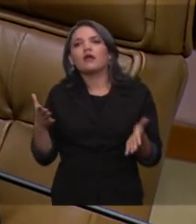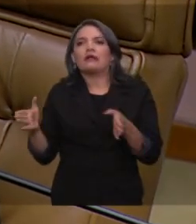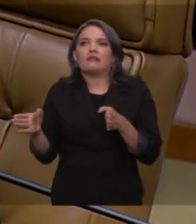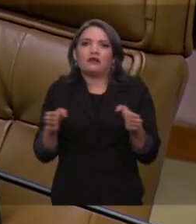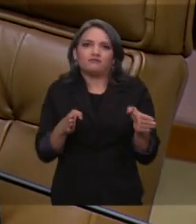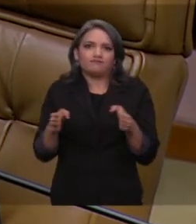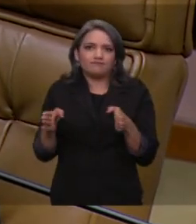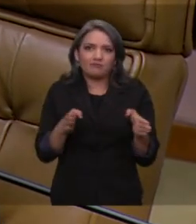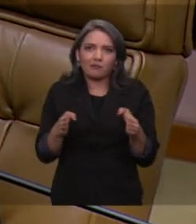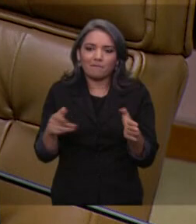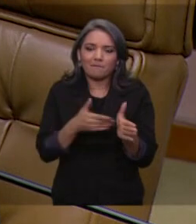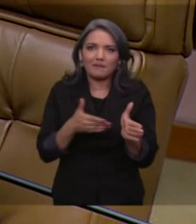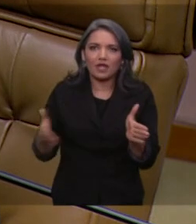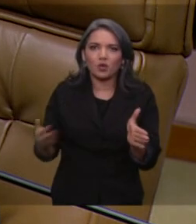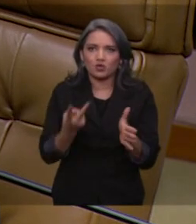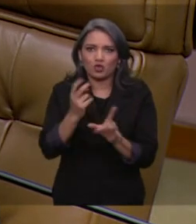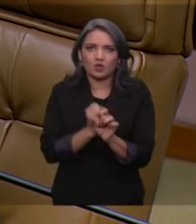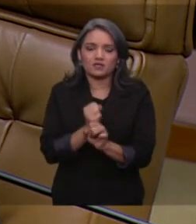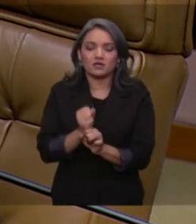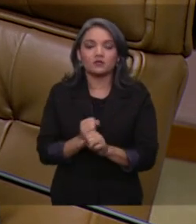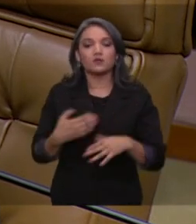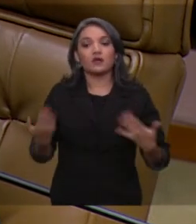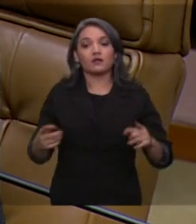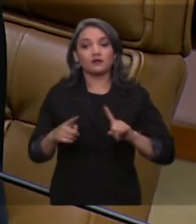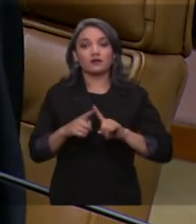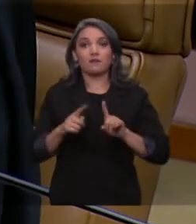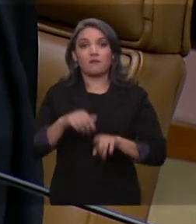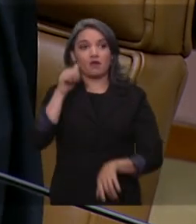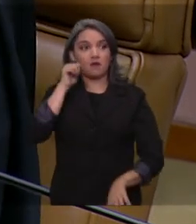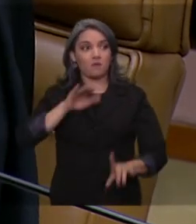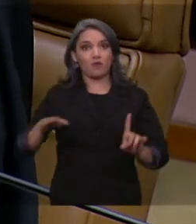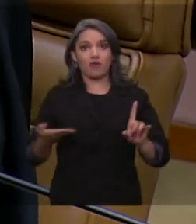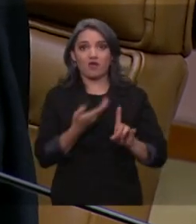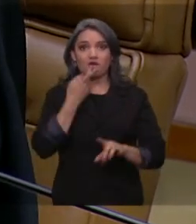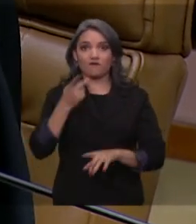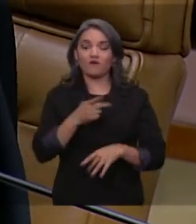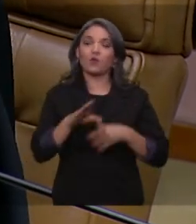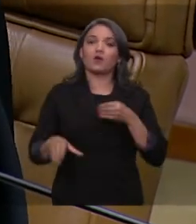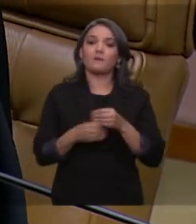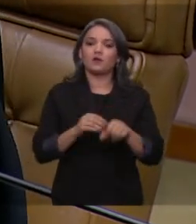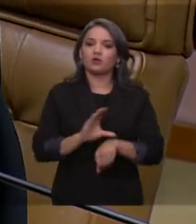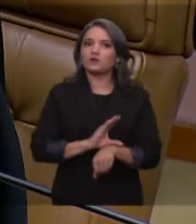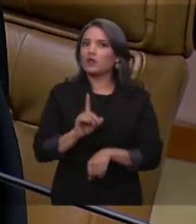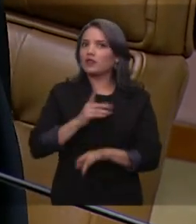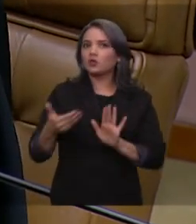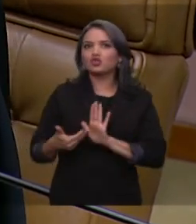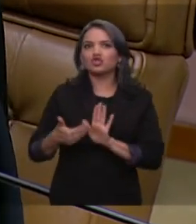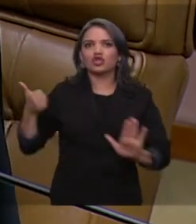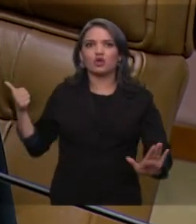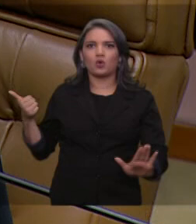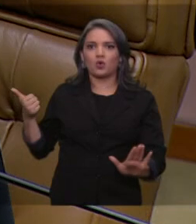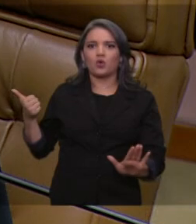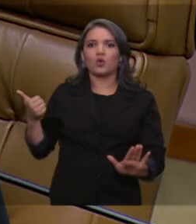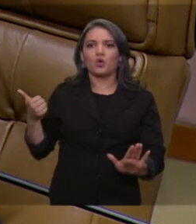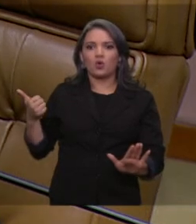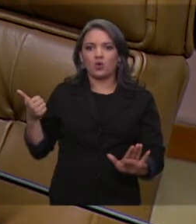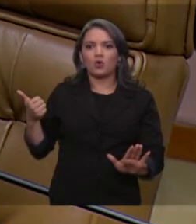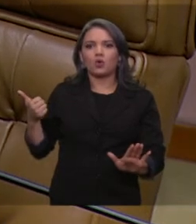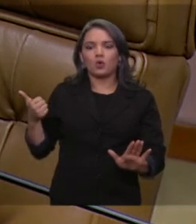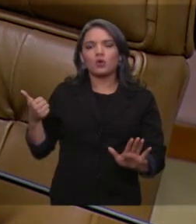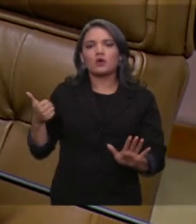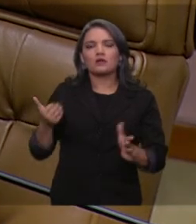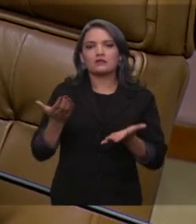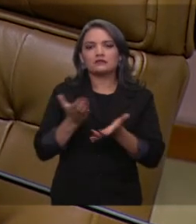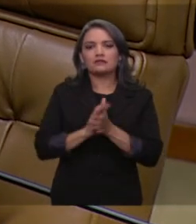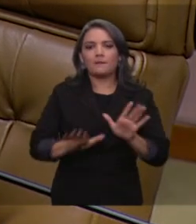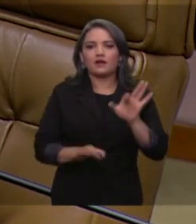ainda a ré, na ação, que a emenda constitucional 66 não extinguiu do ordenamento jurídico a separação judicial, apenas deixou de